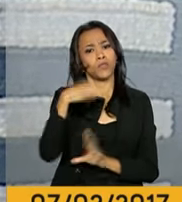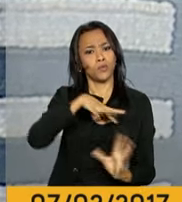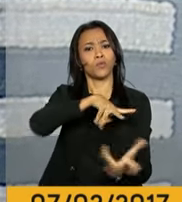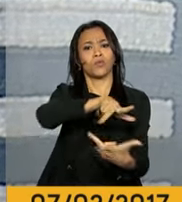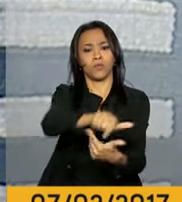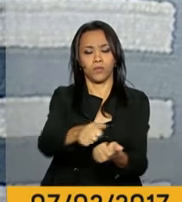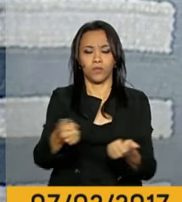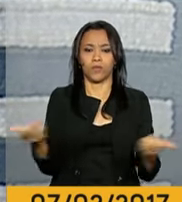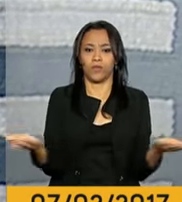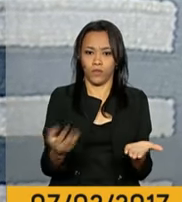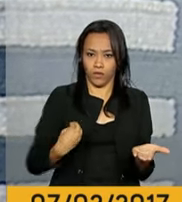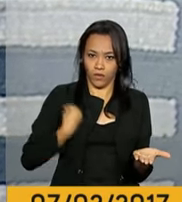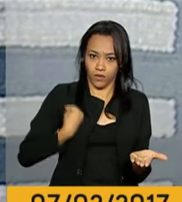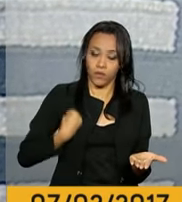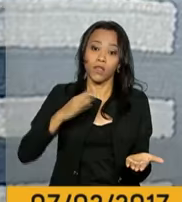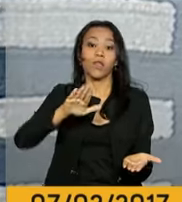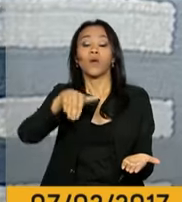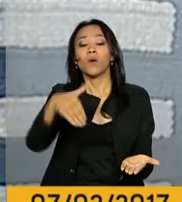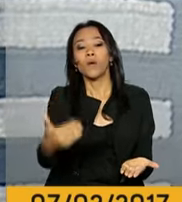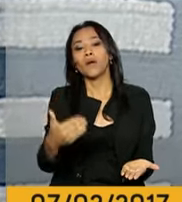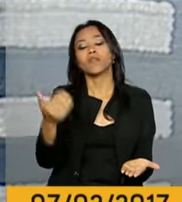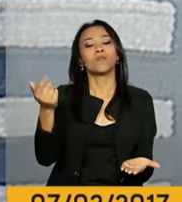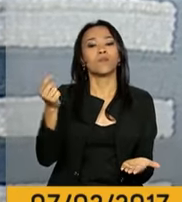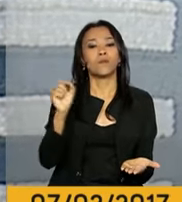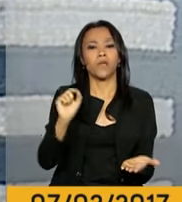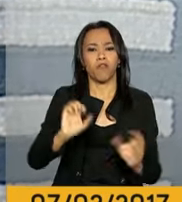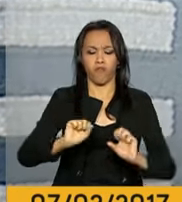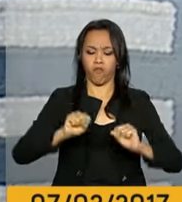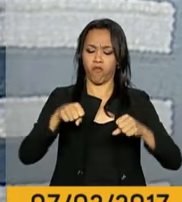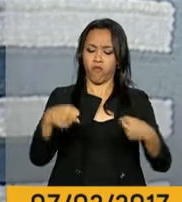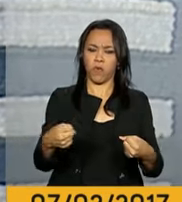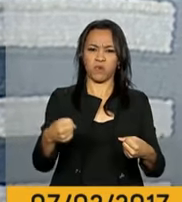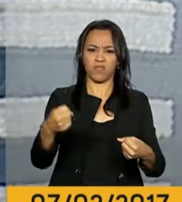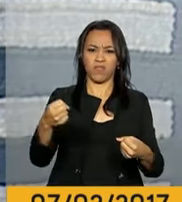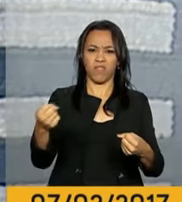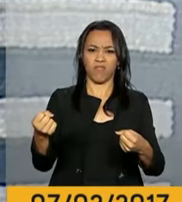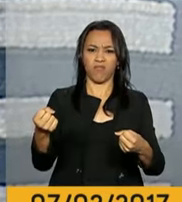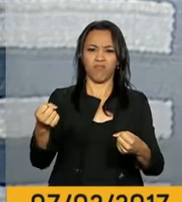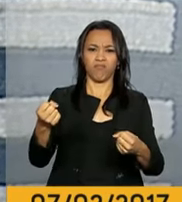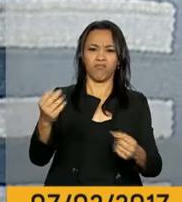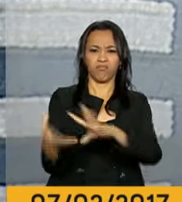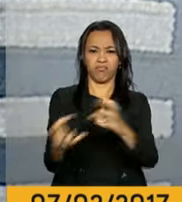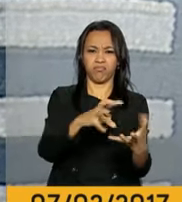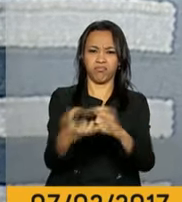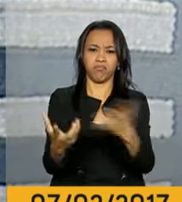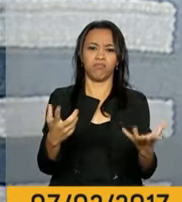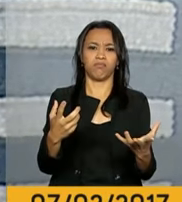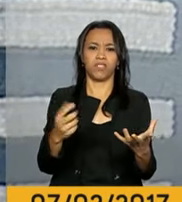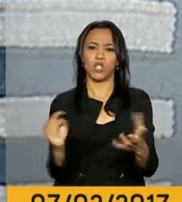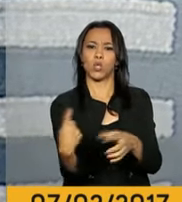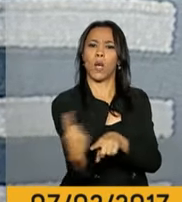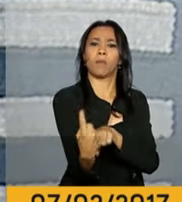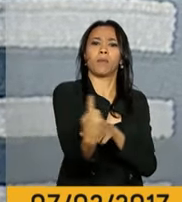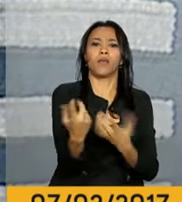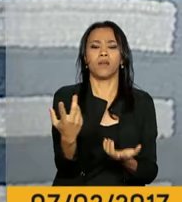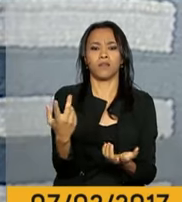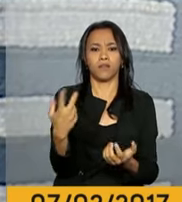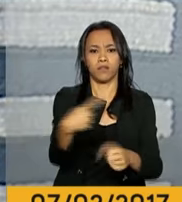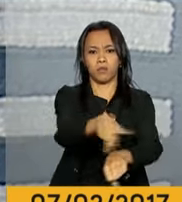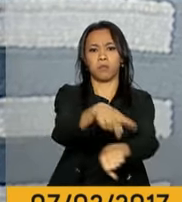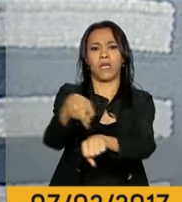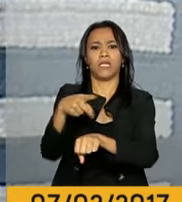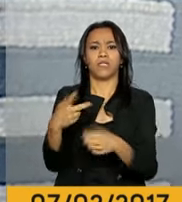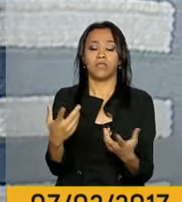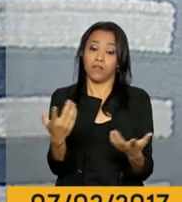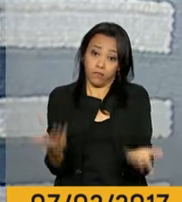vivemos no momento em que ganham força tendências de desunião isolamento e protecionismo